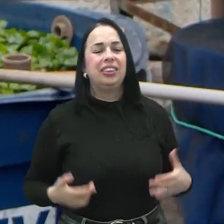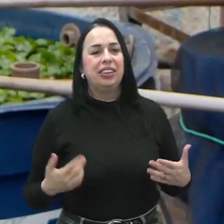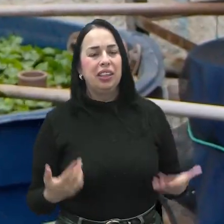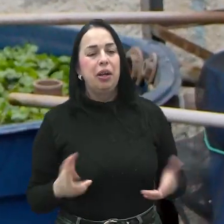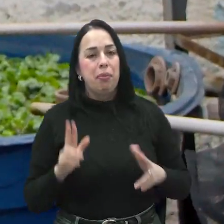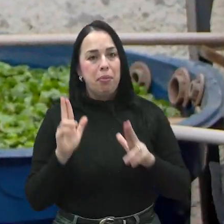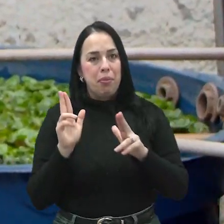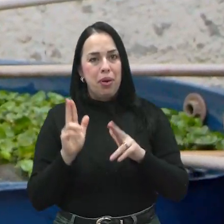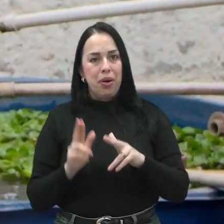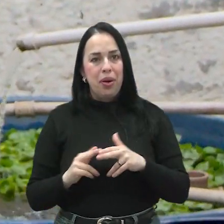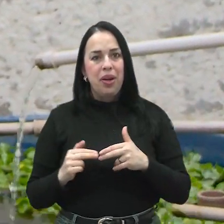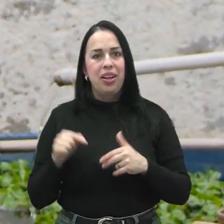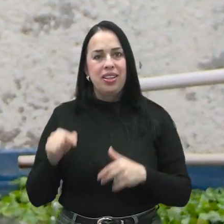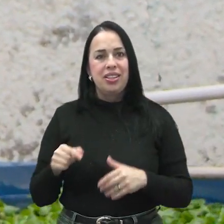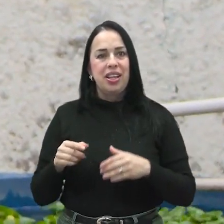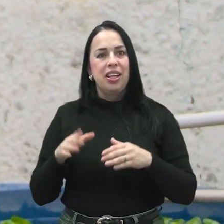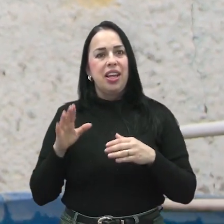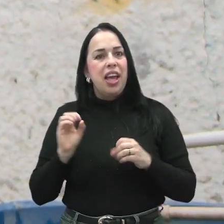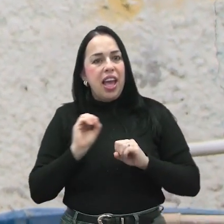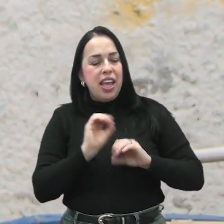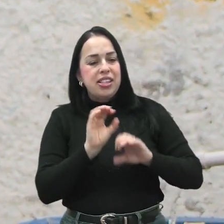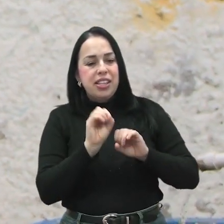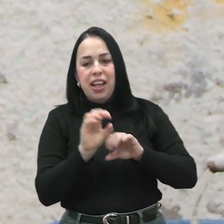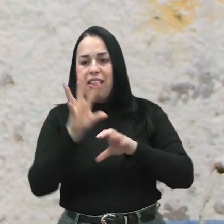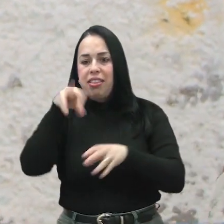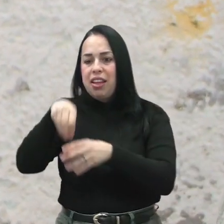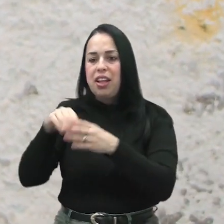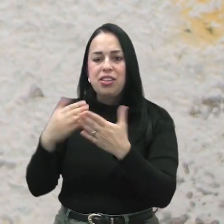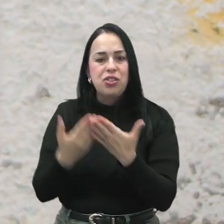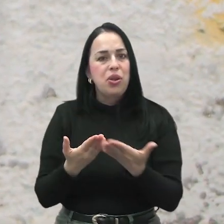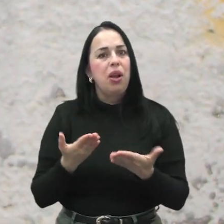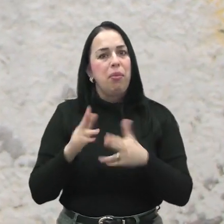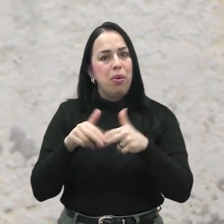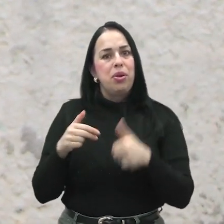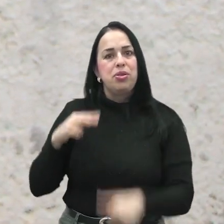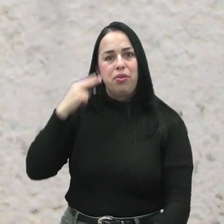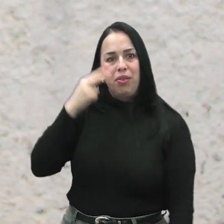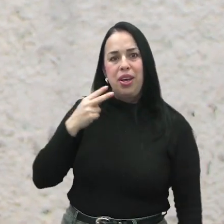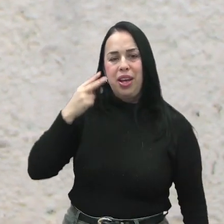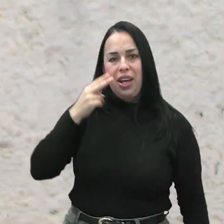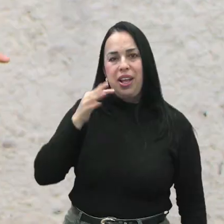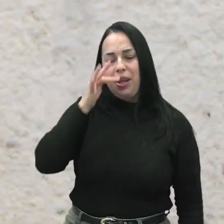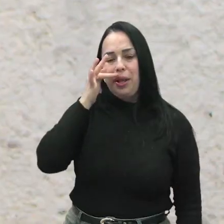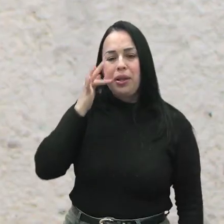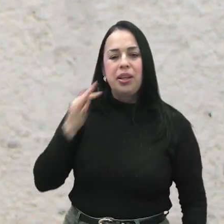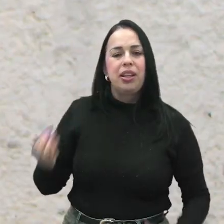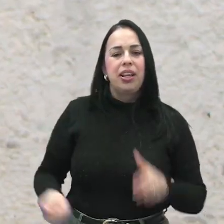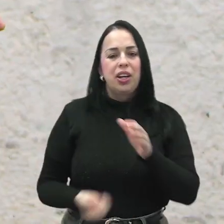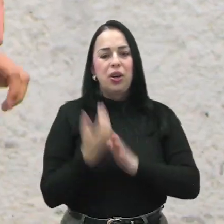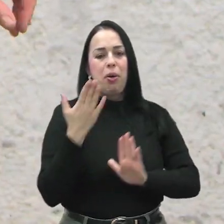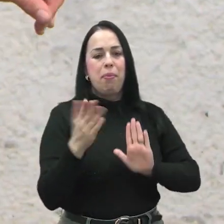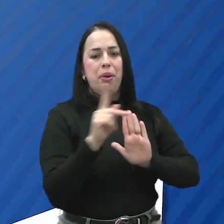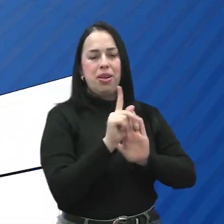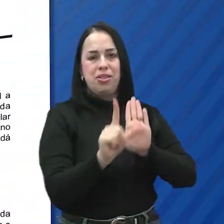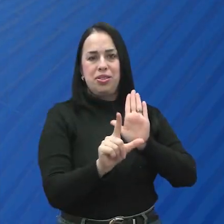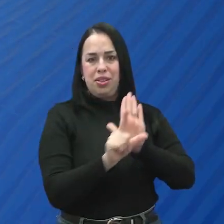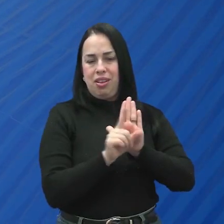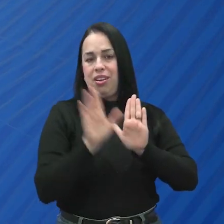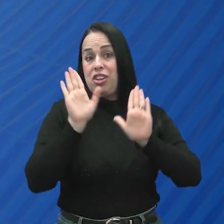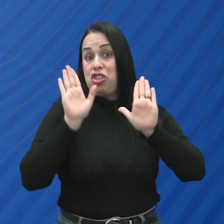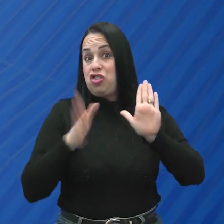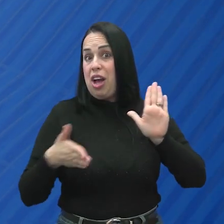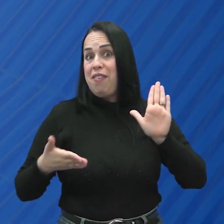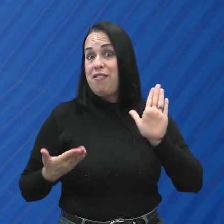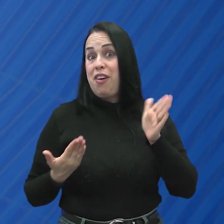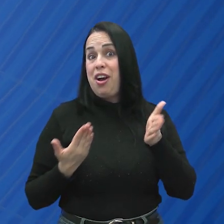depois. Foi pensando em levar a aquaponia para as escolas que o vereador Fabião Zagueiro propôs um projeto de lei,